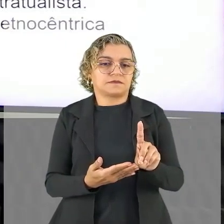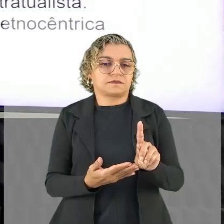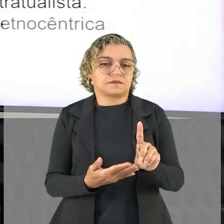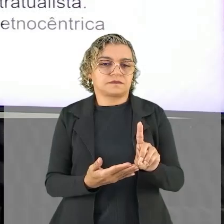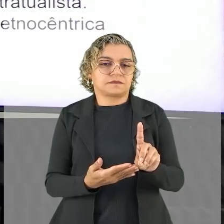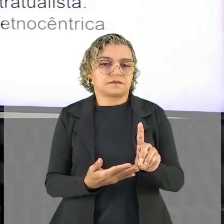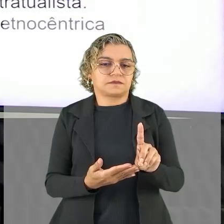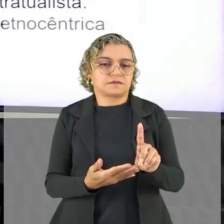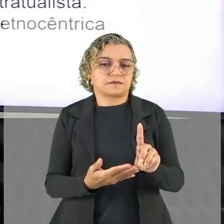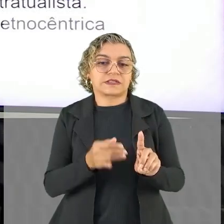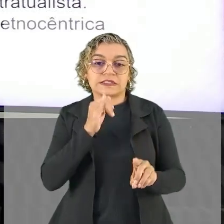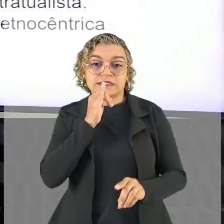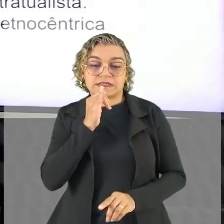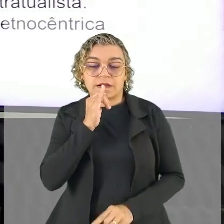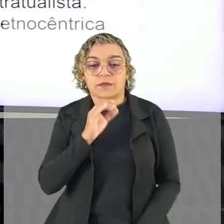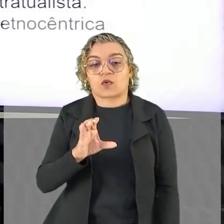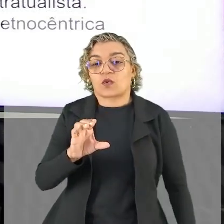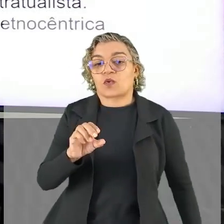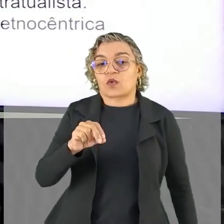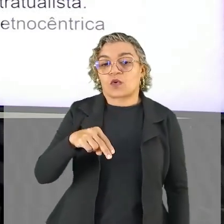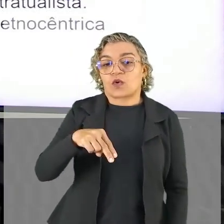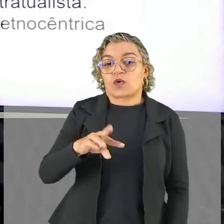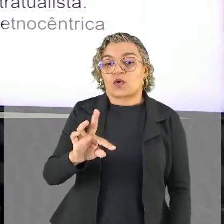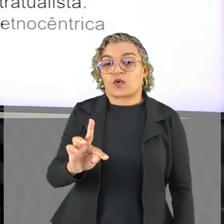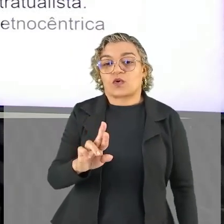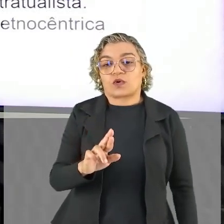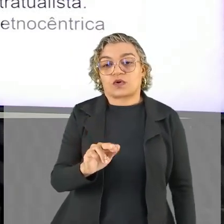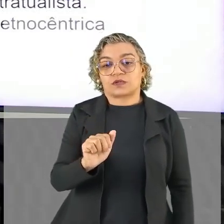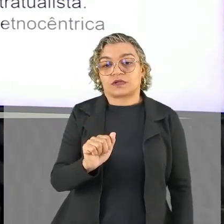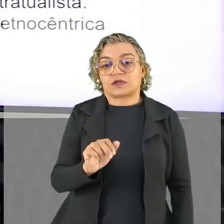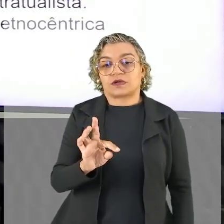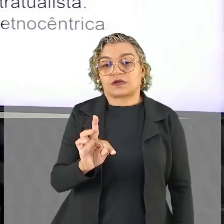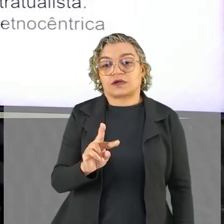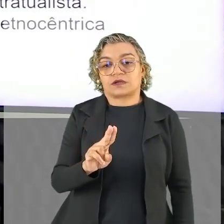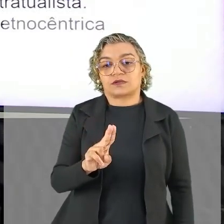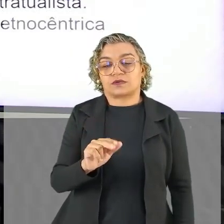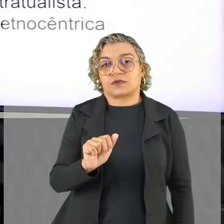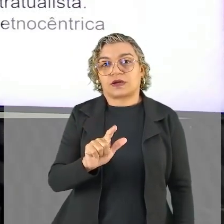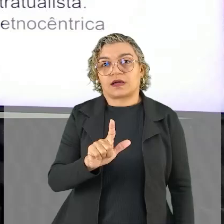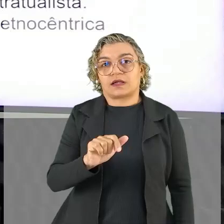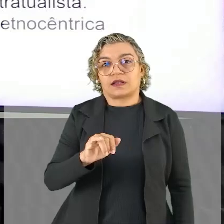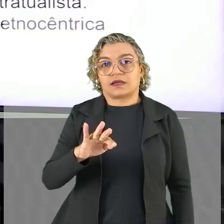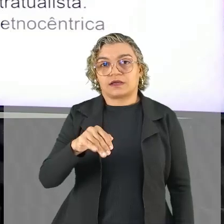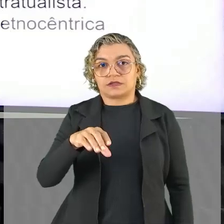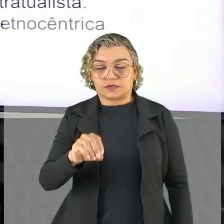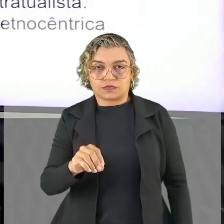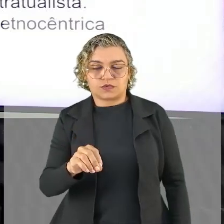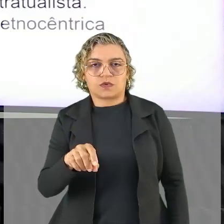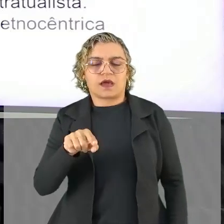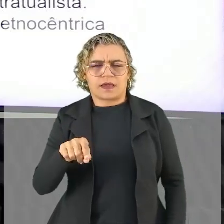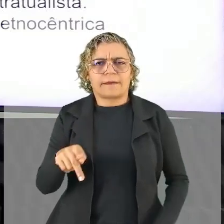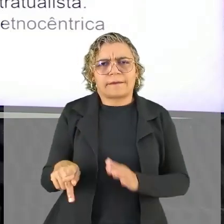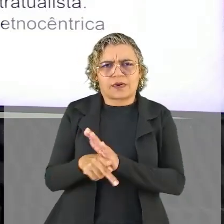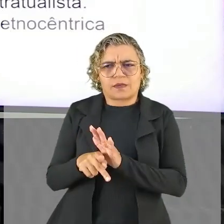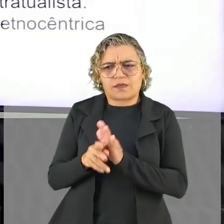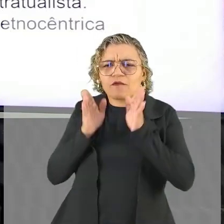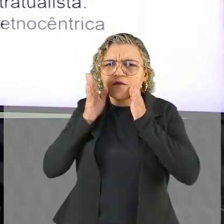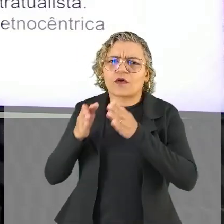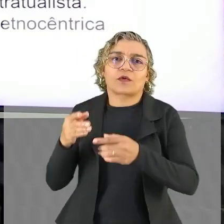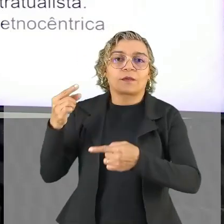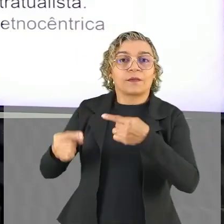o contratualismo ele é um conceito que está ali inserido numa filosofia mais política, né? O